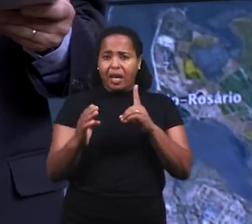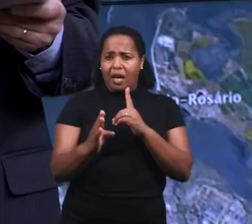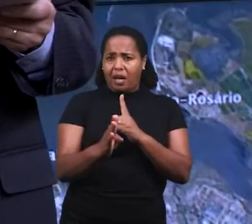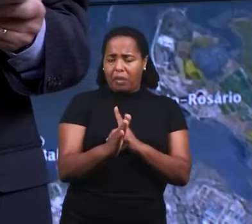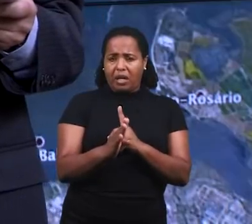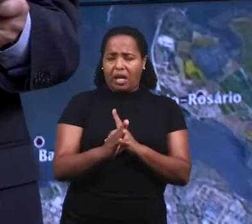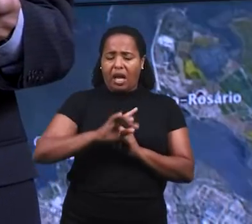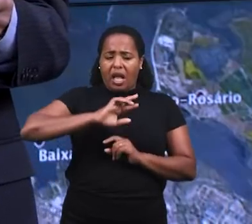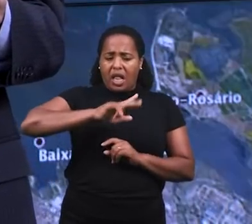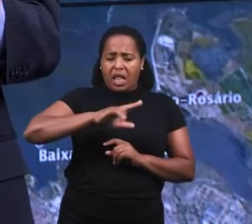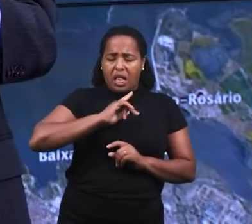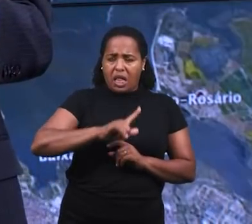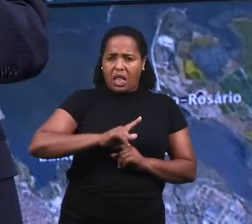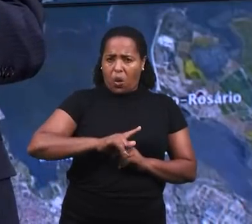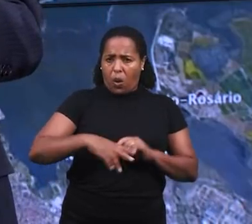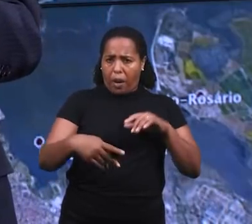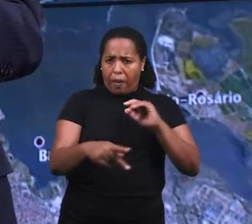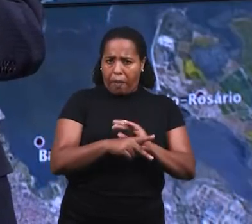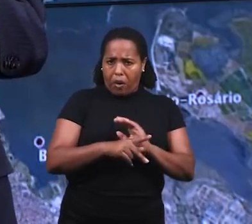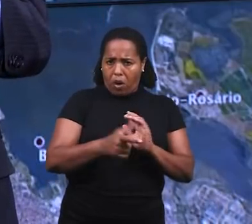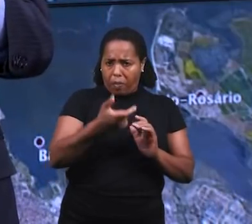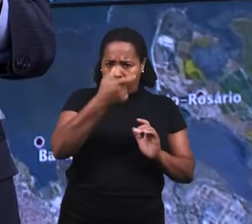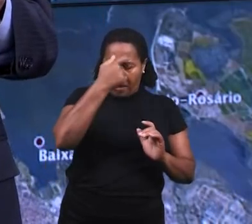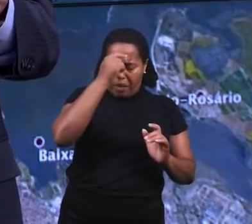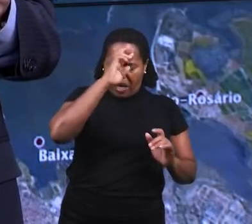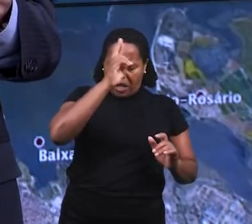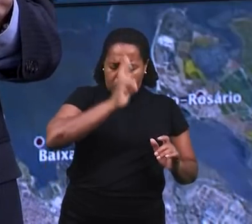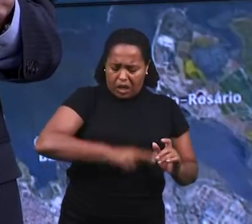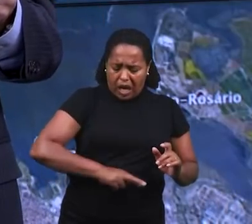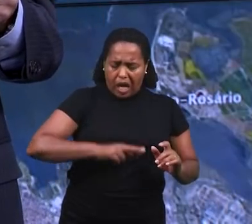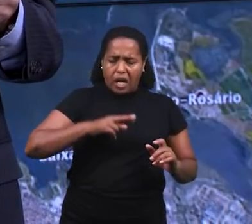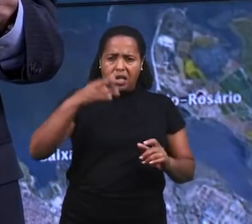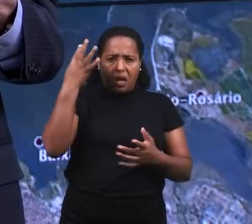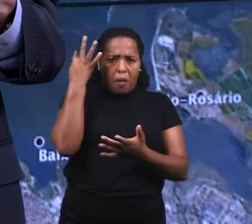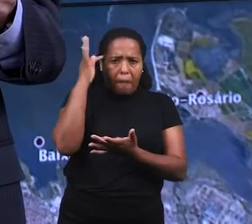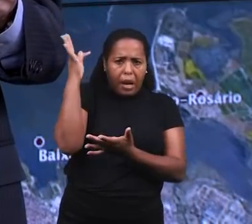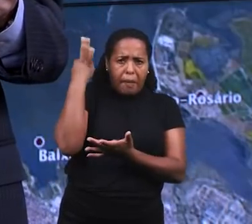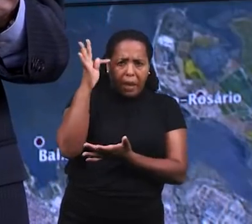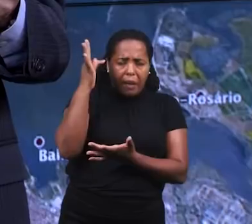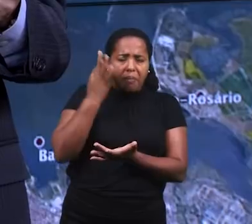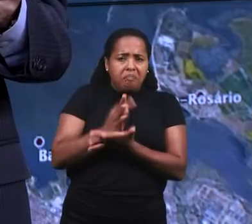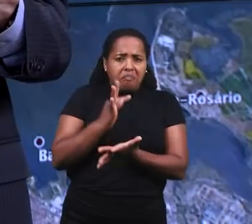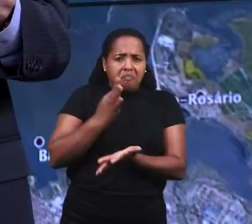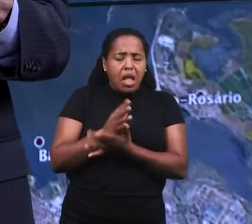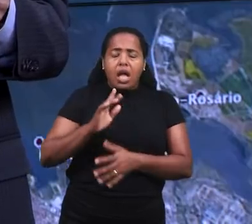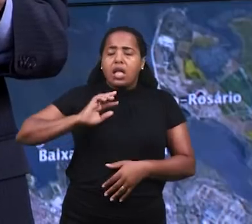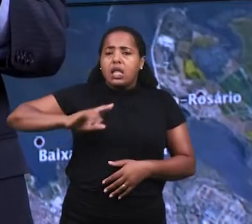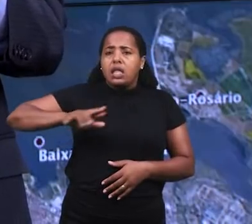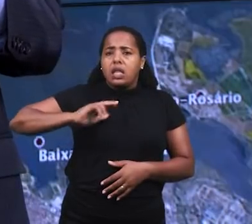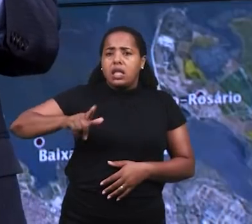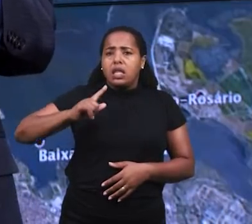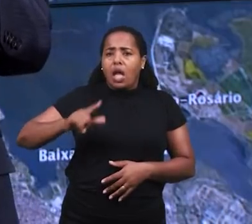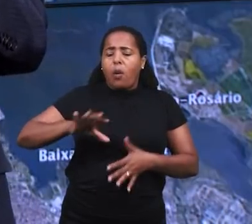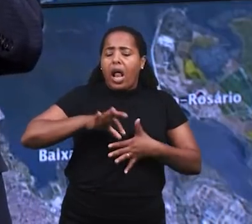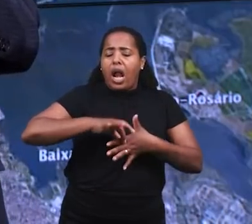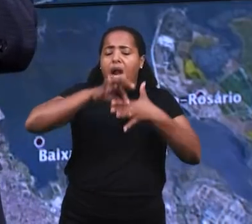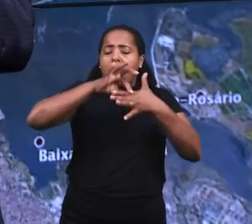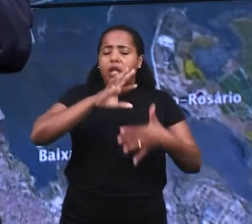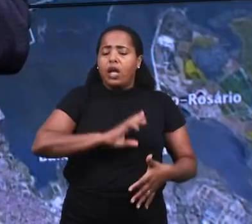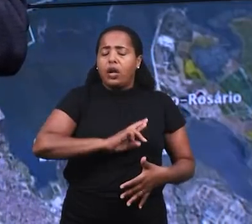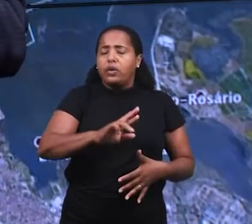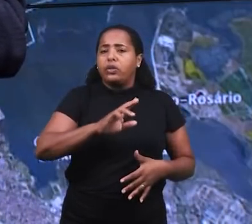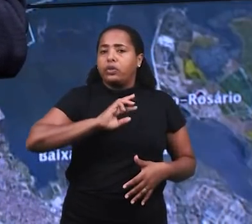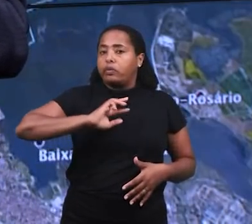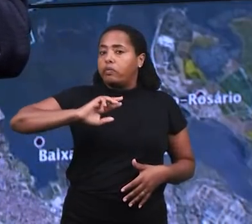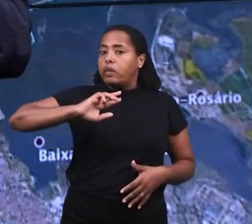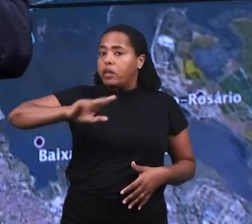escola bíblica como algo que não emerge da razão do homem, da mente de um teólogo renomado,